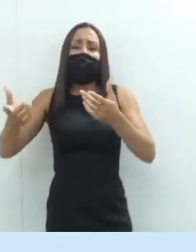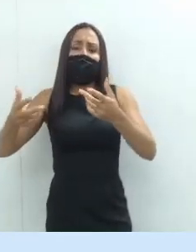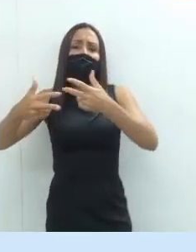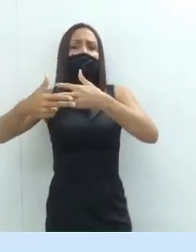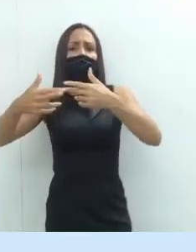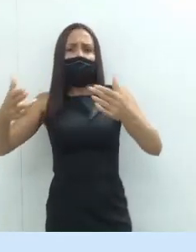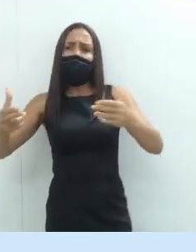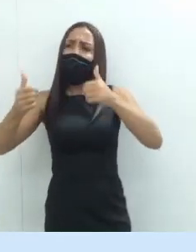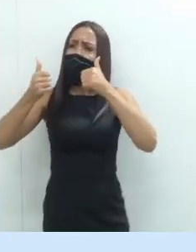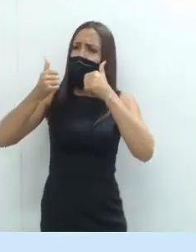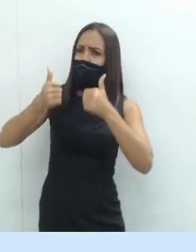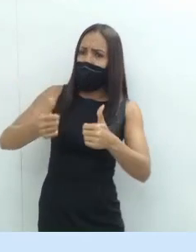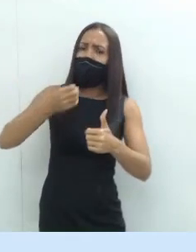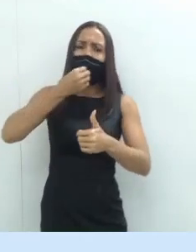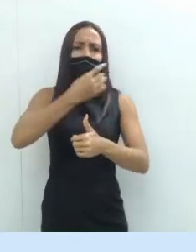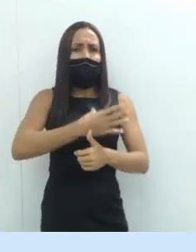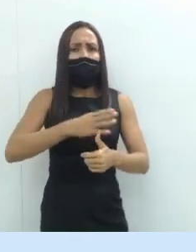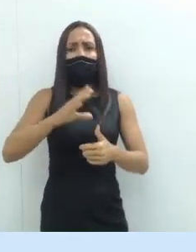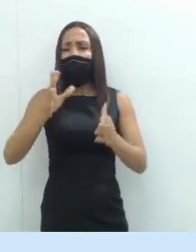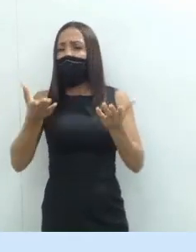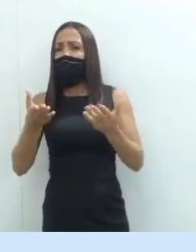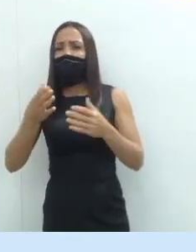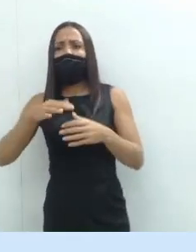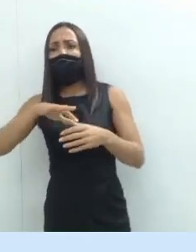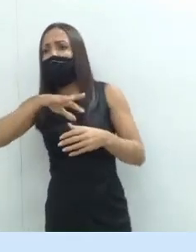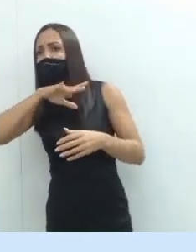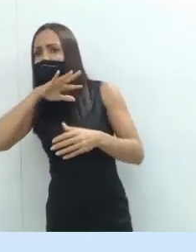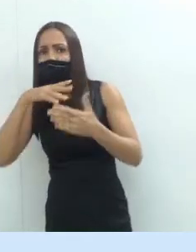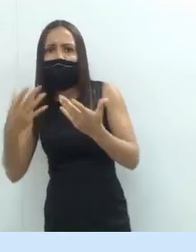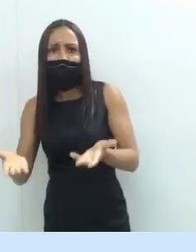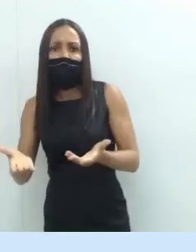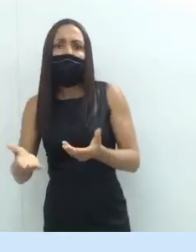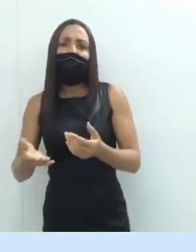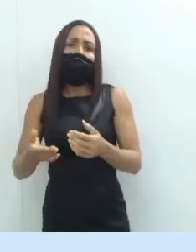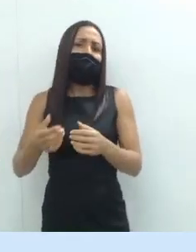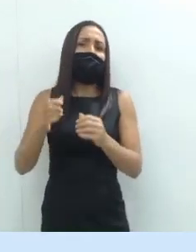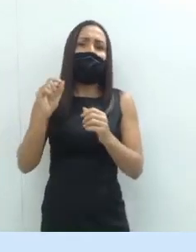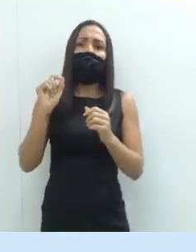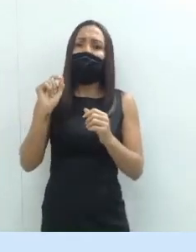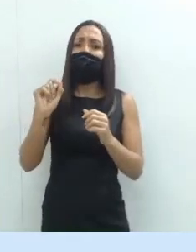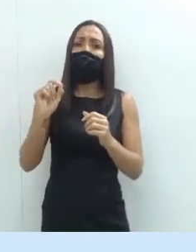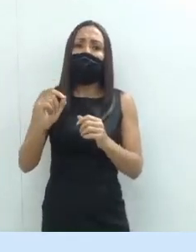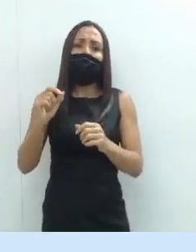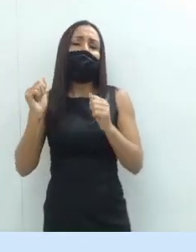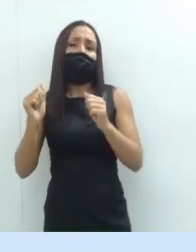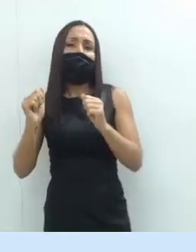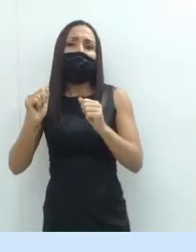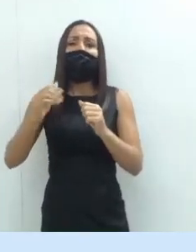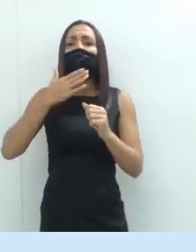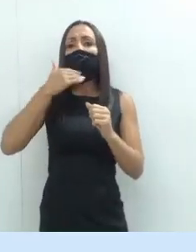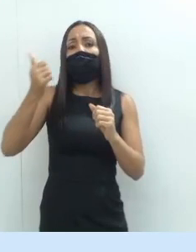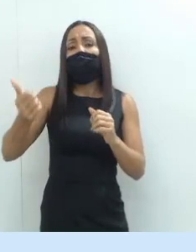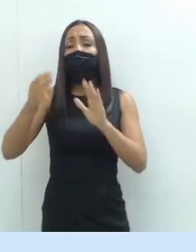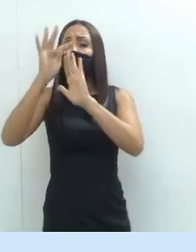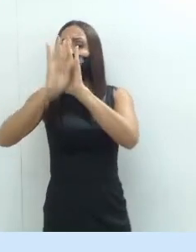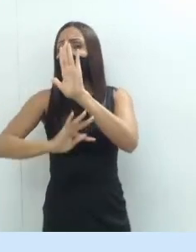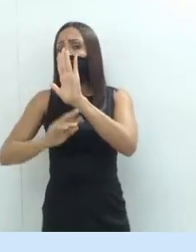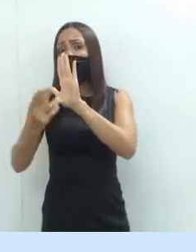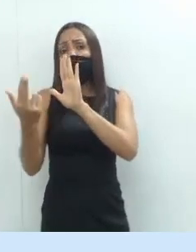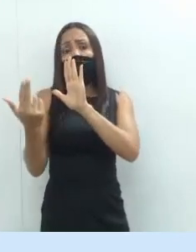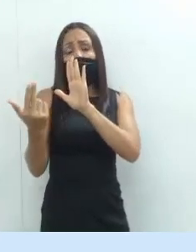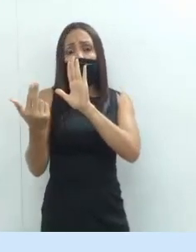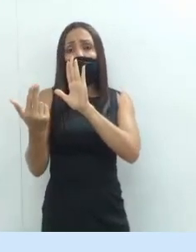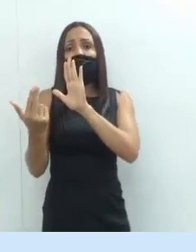é bacana, se não é, o que pode ser melhorado e tudo mais. Com o texto é a mesma coisa. Quando fazemos